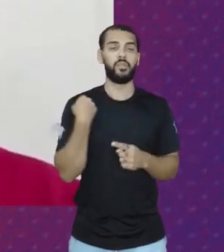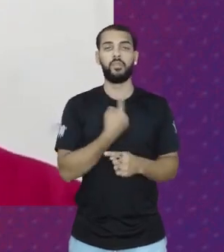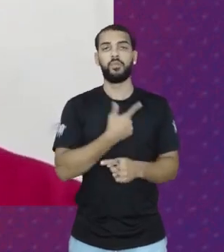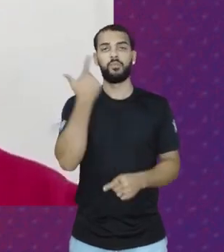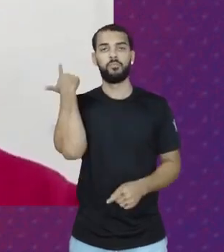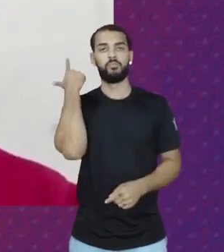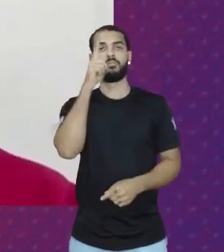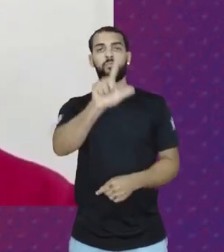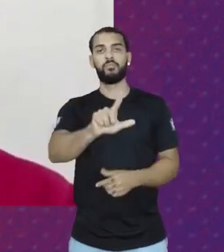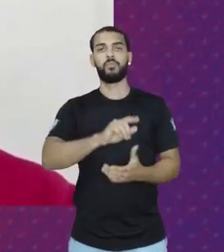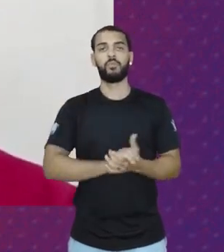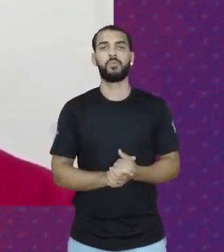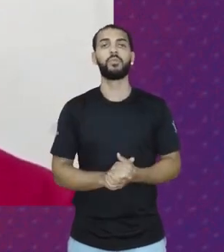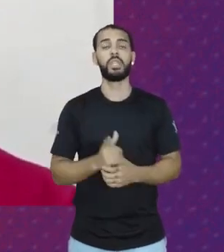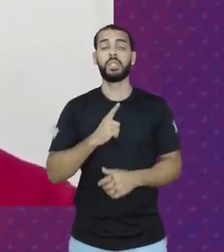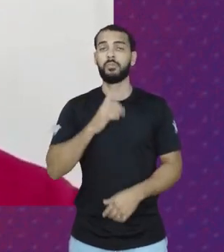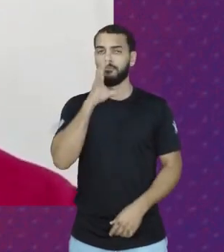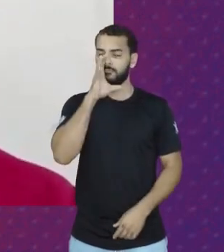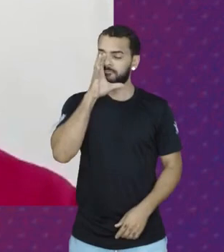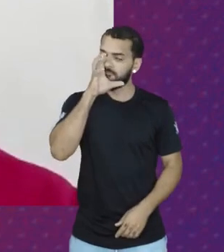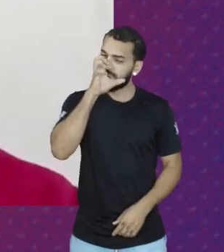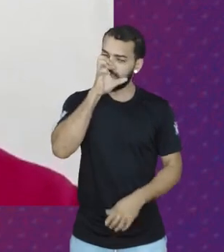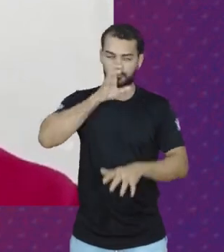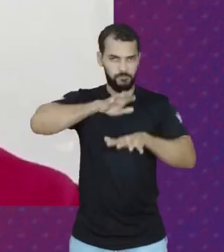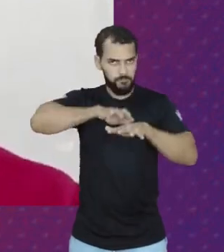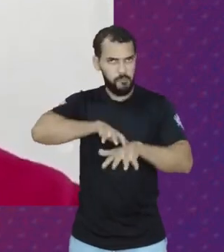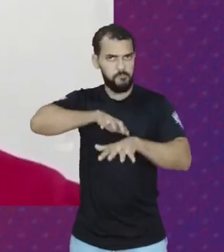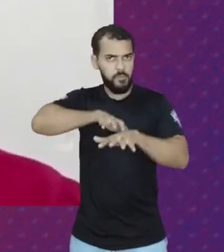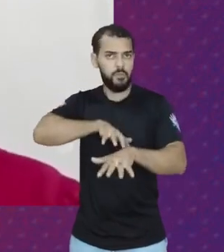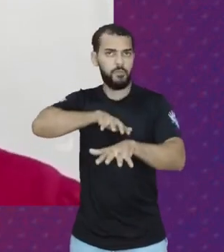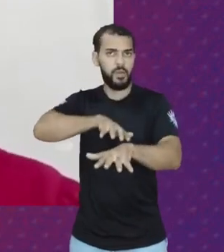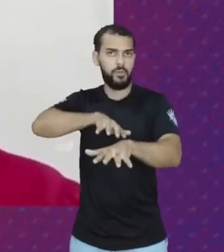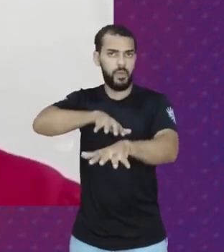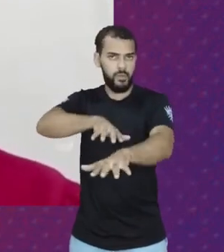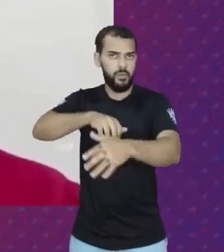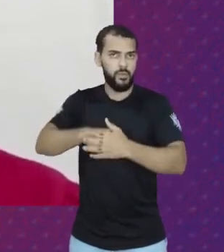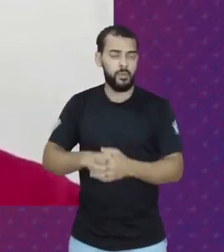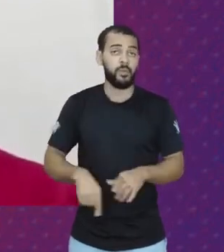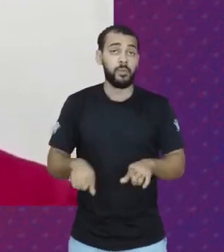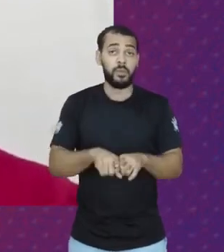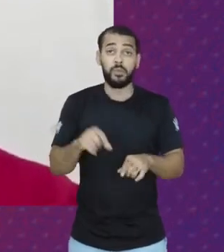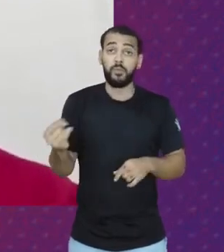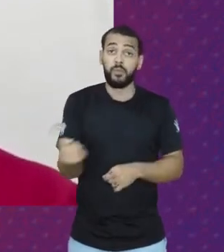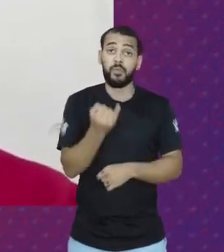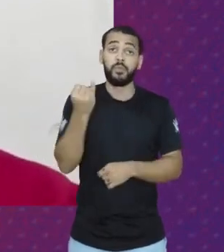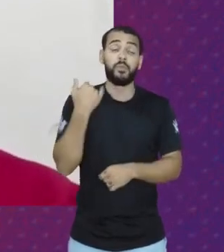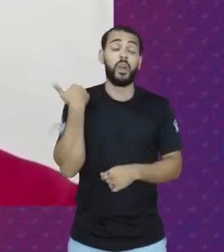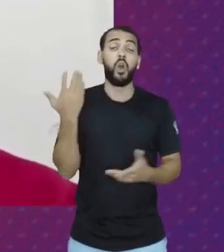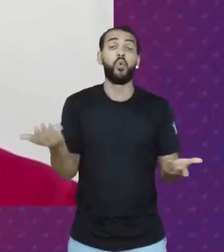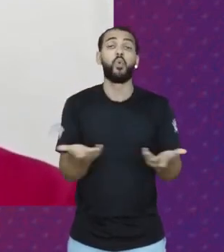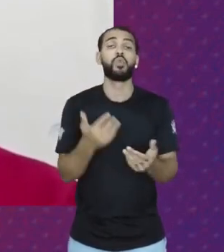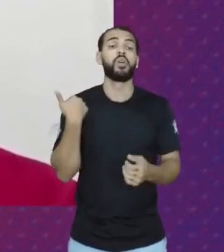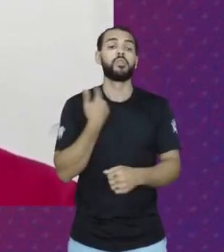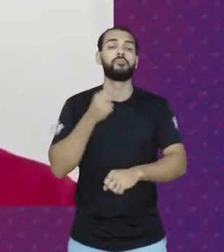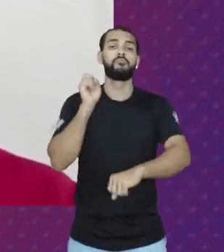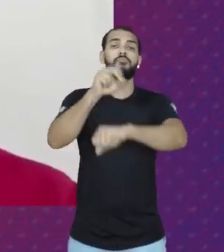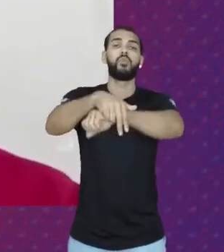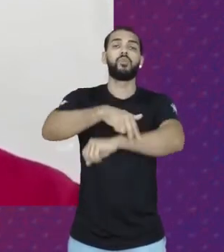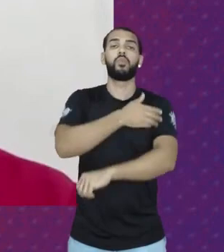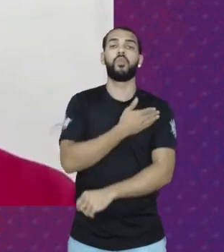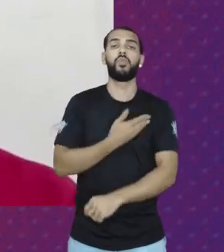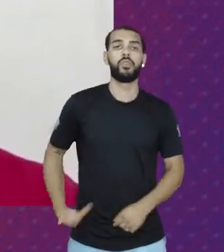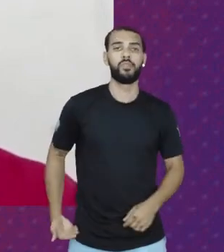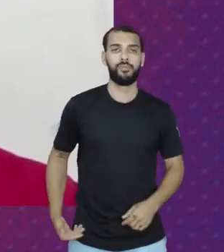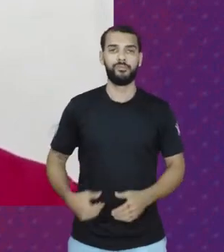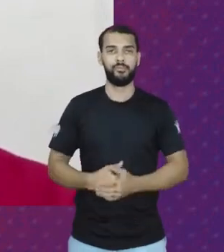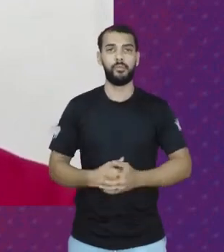segurar uma resistência proativa importante para hoje estarmos ocupando o governo e botar